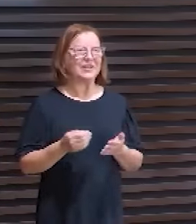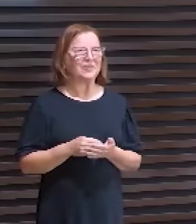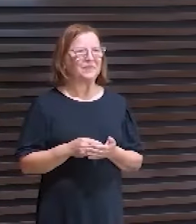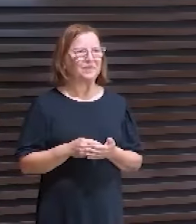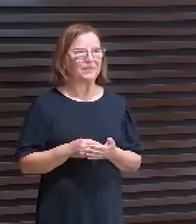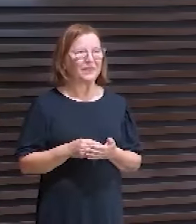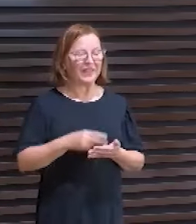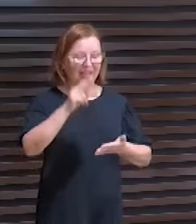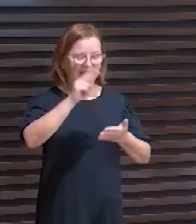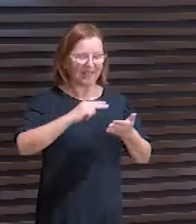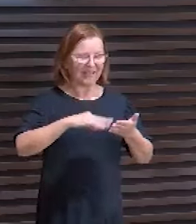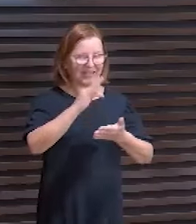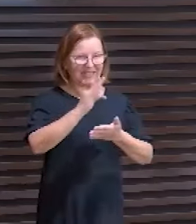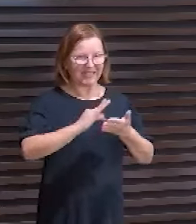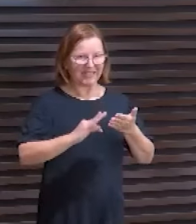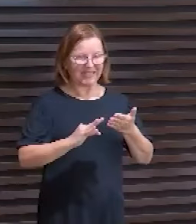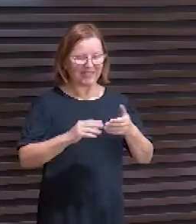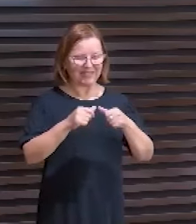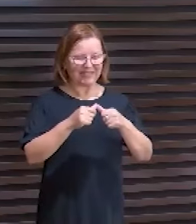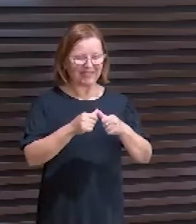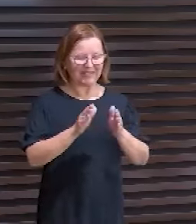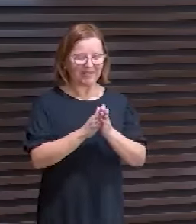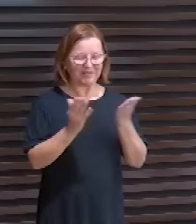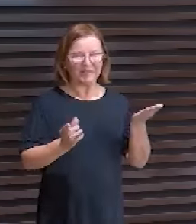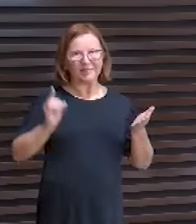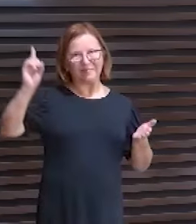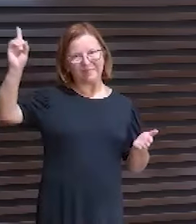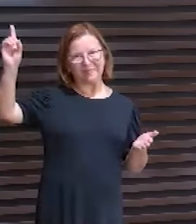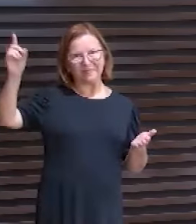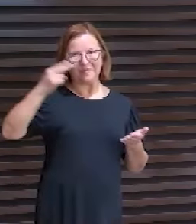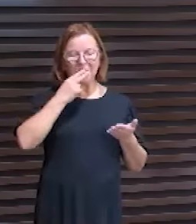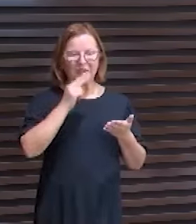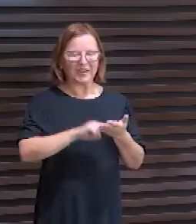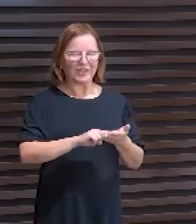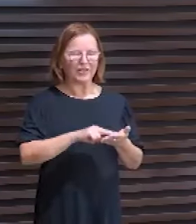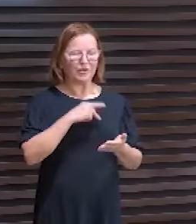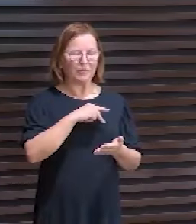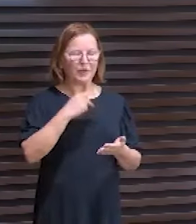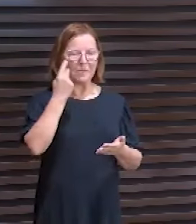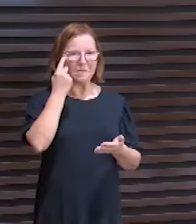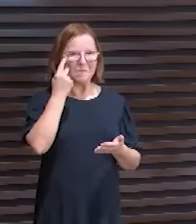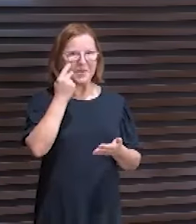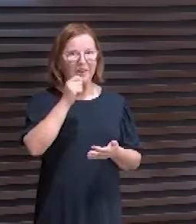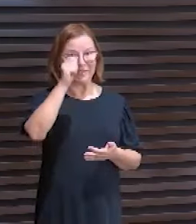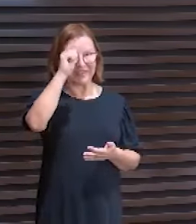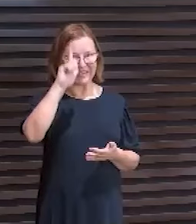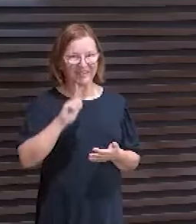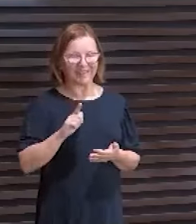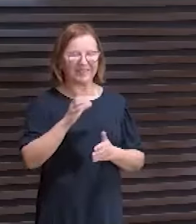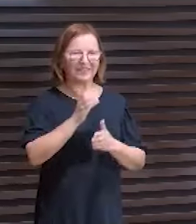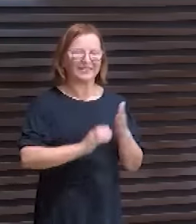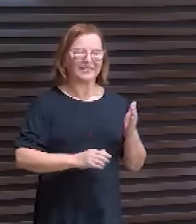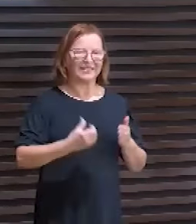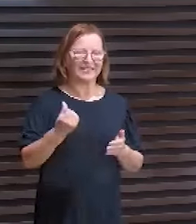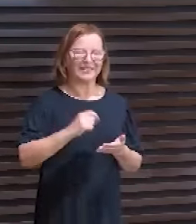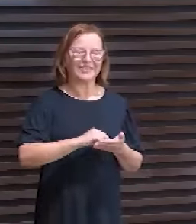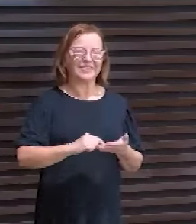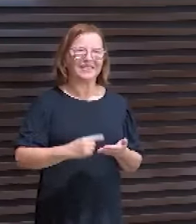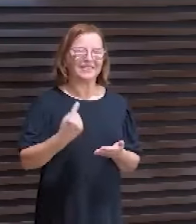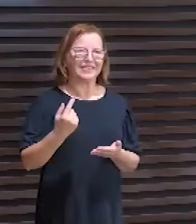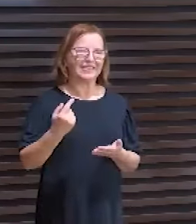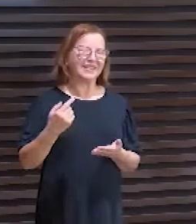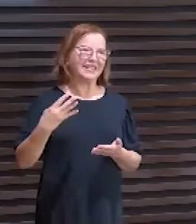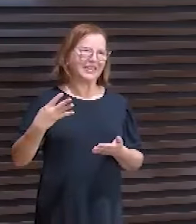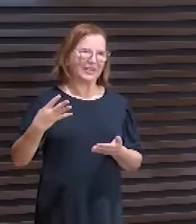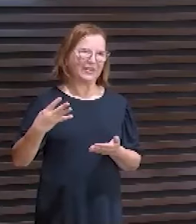texto que está na palavra de Deus na carta de Paulo aos Gálatas Capítulo 6 verso 14 que tá aí no